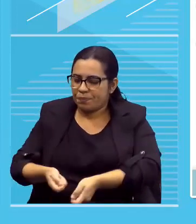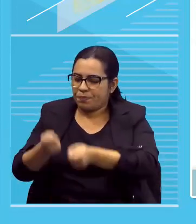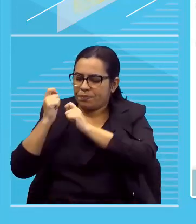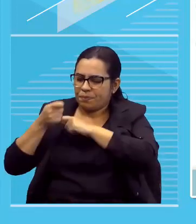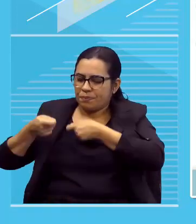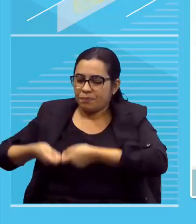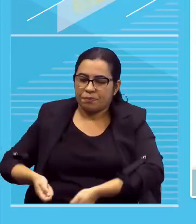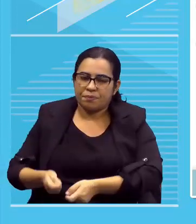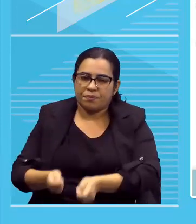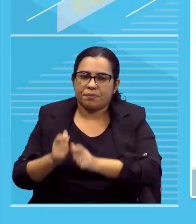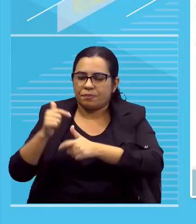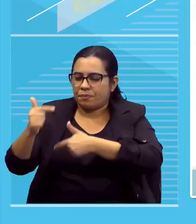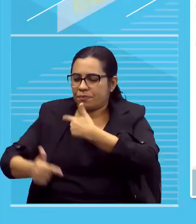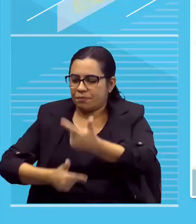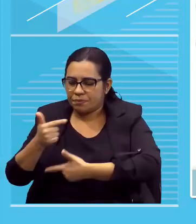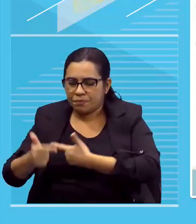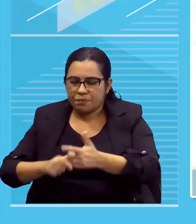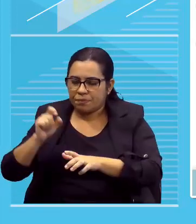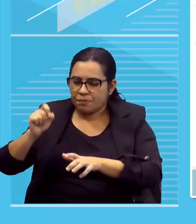terras abandonadas